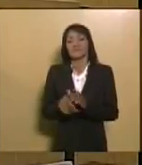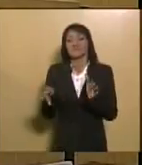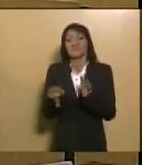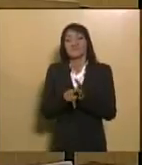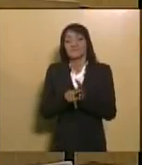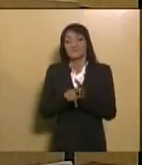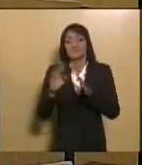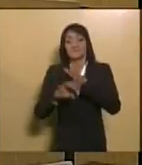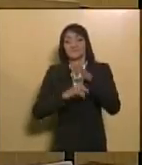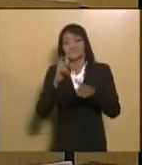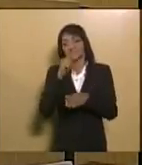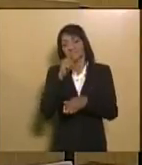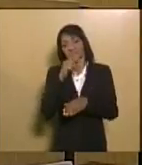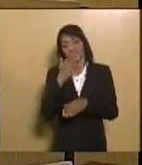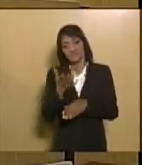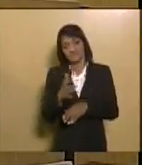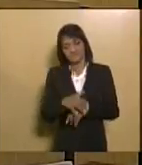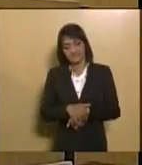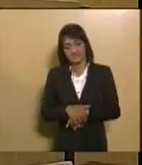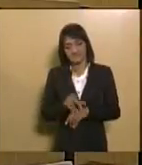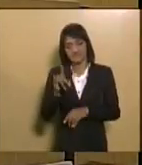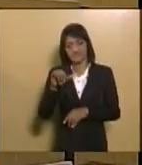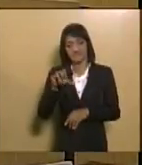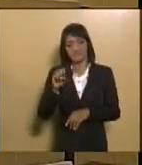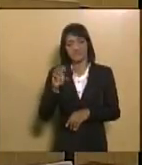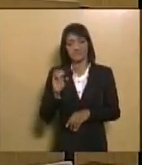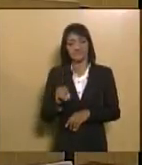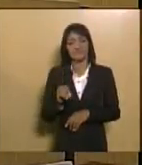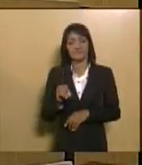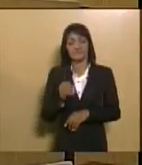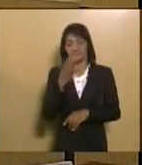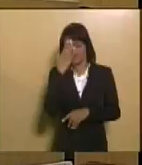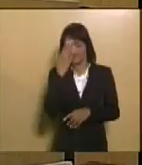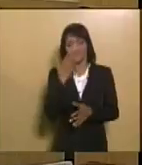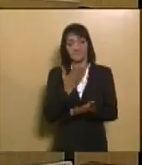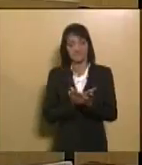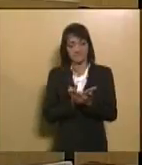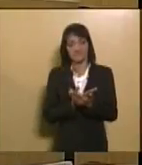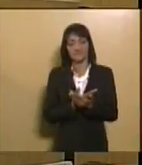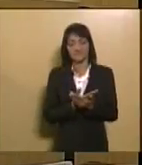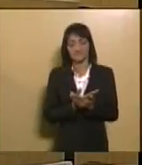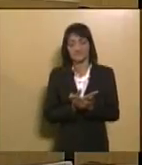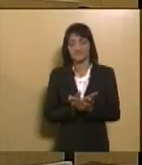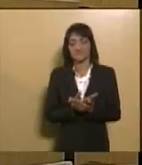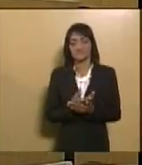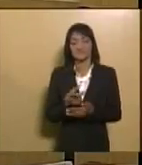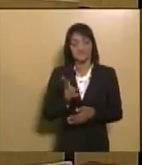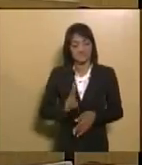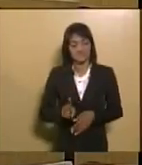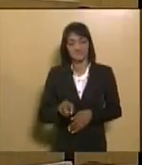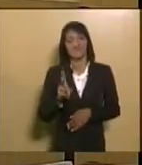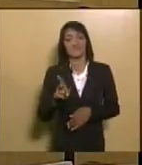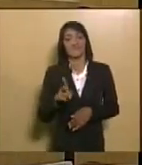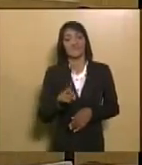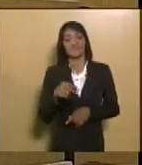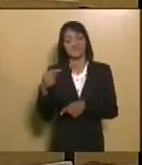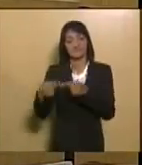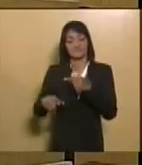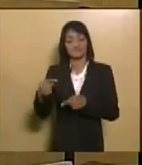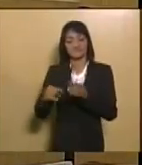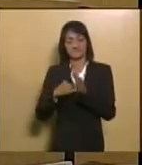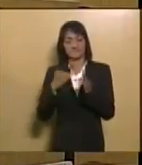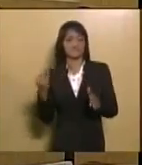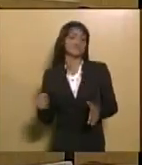Saneamento Sergipe. Ou seja, deputado Moreto Matos, não tenhamos dúvida que o processo continua e esse contrato